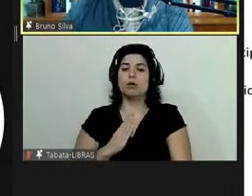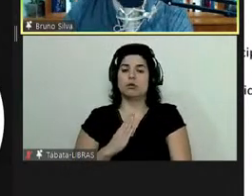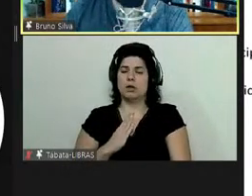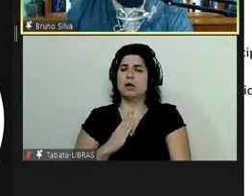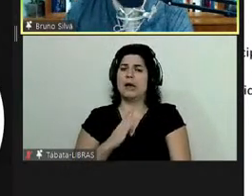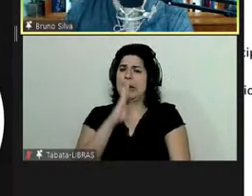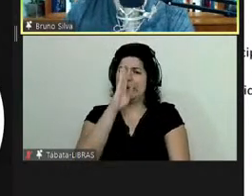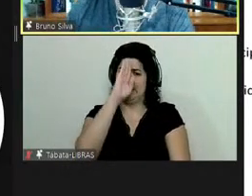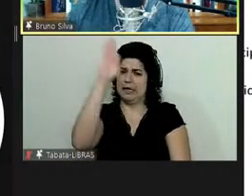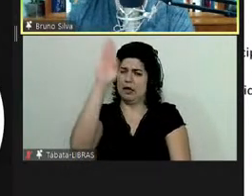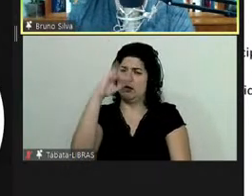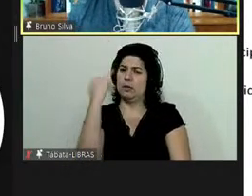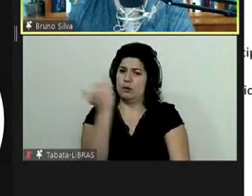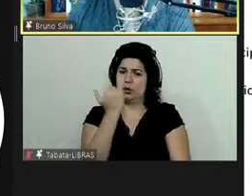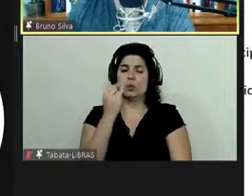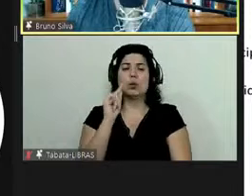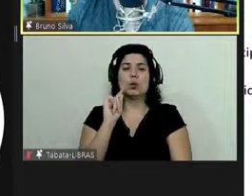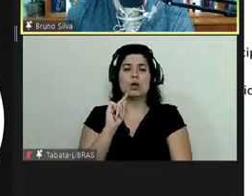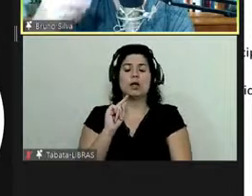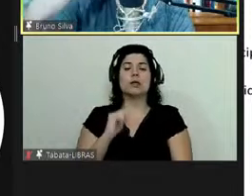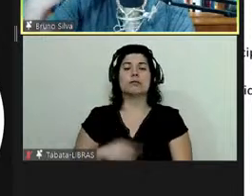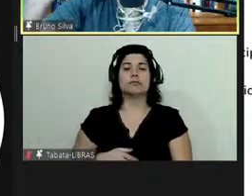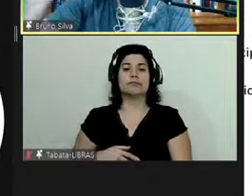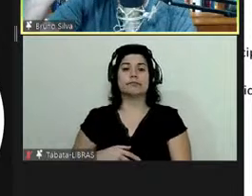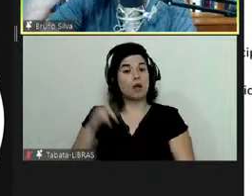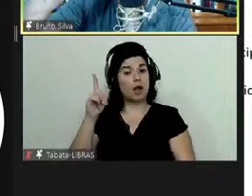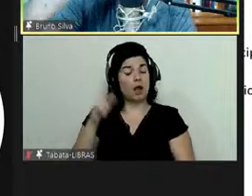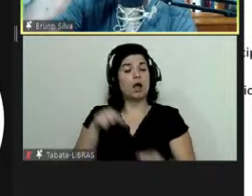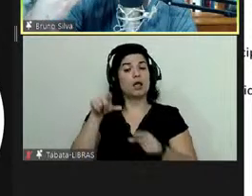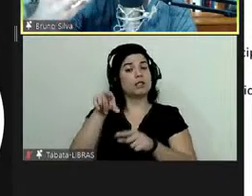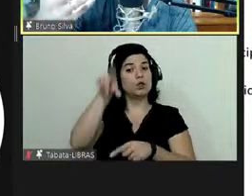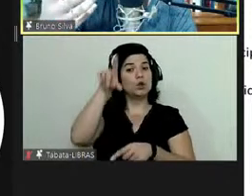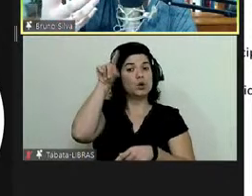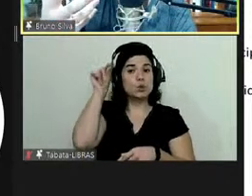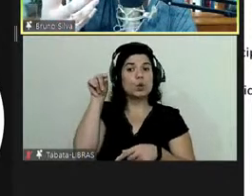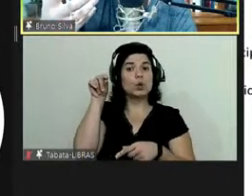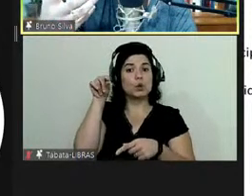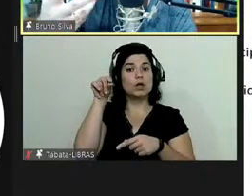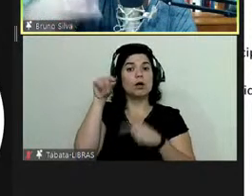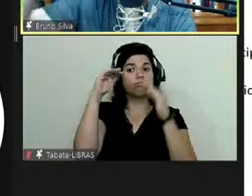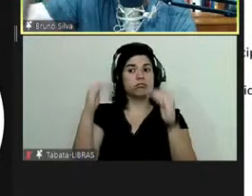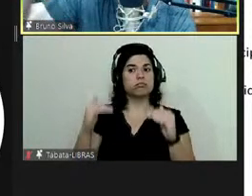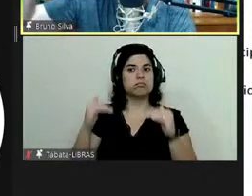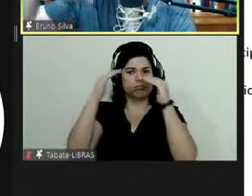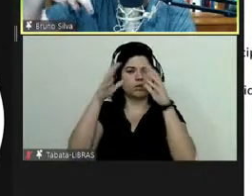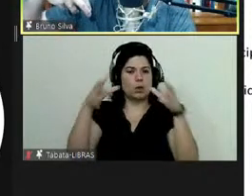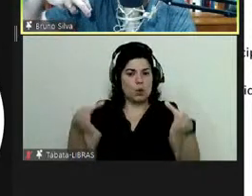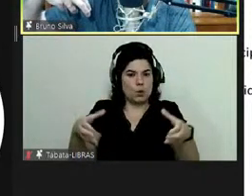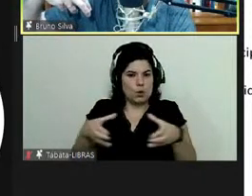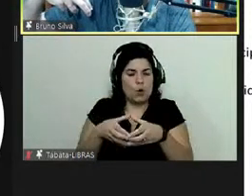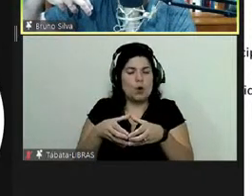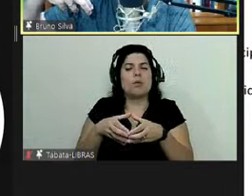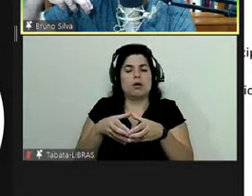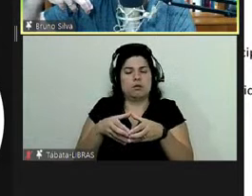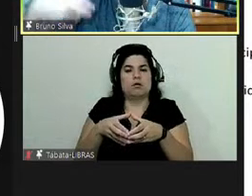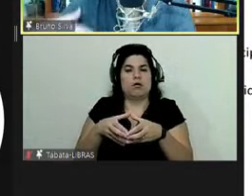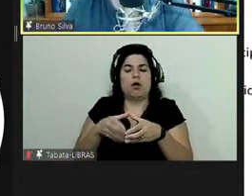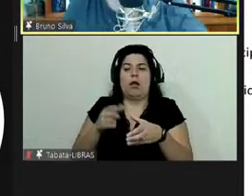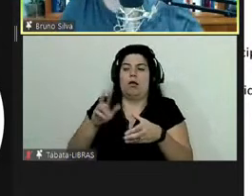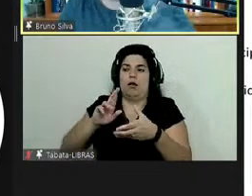característica importante ele se deu muito mais como uma opção de certas elites políticas do que como um desejo do